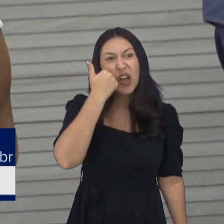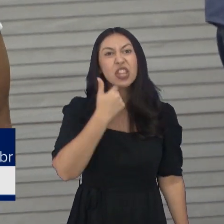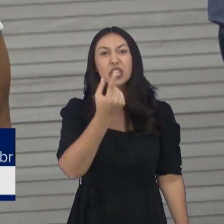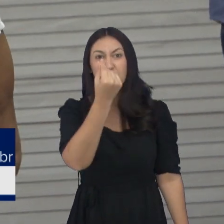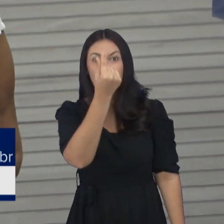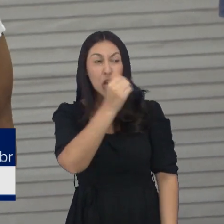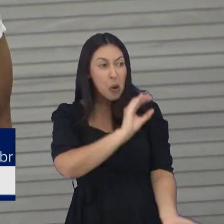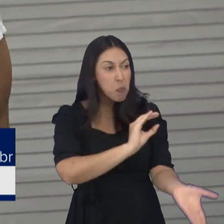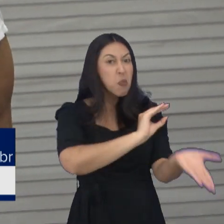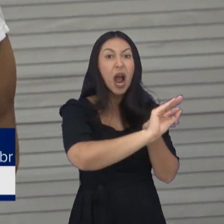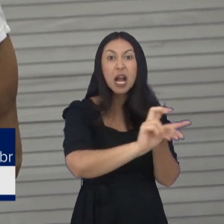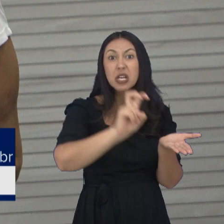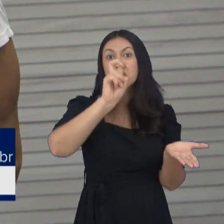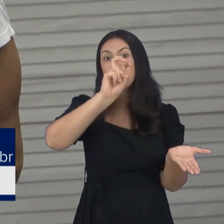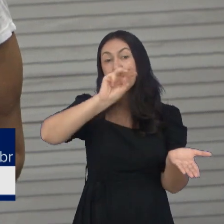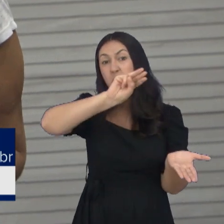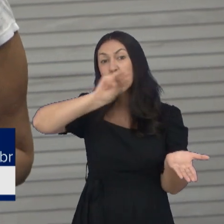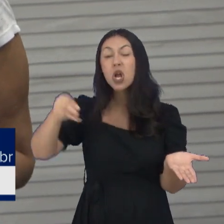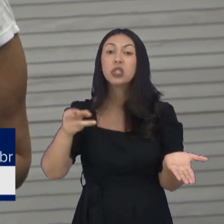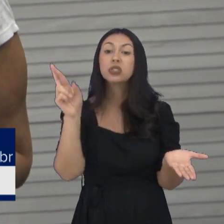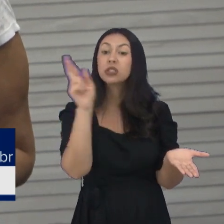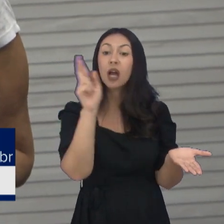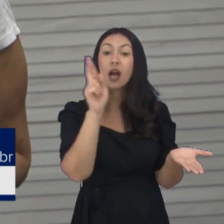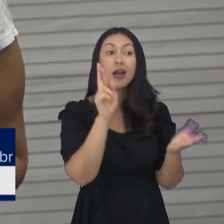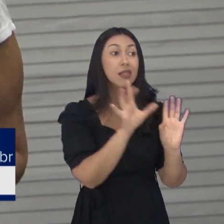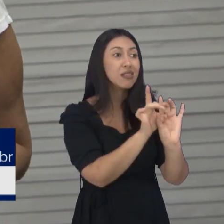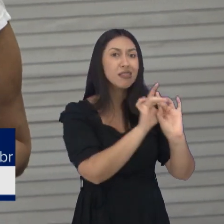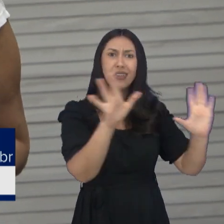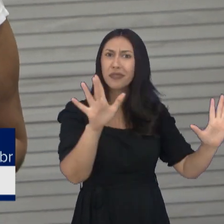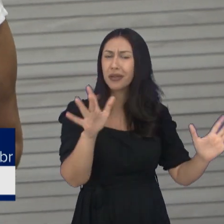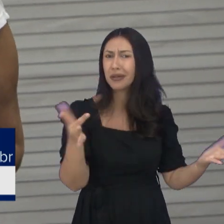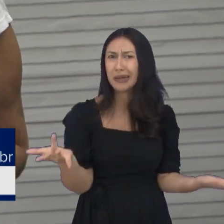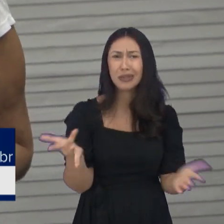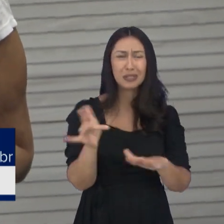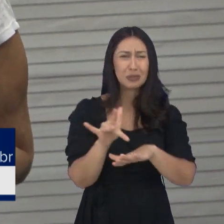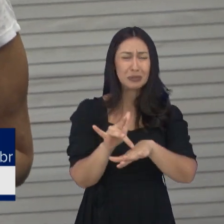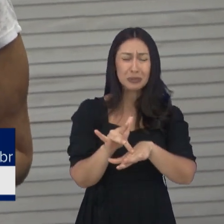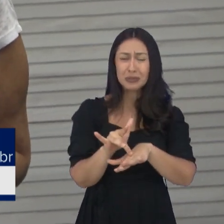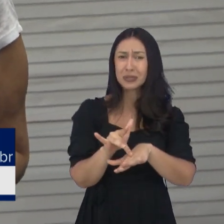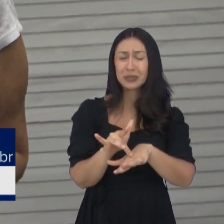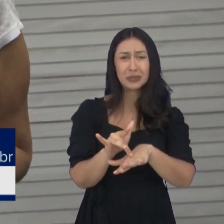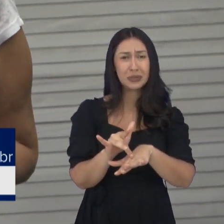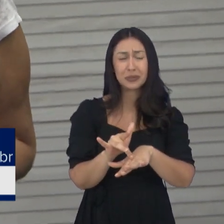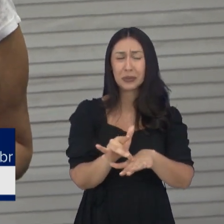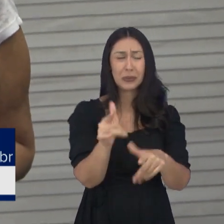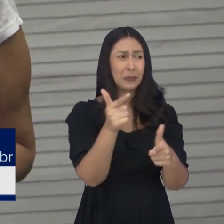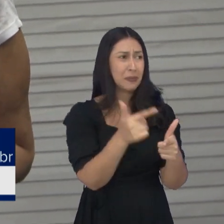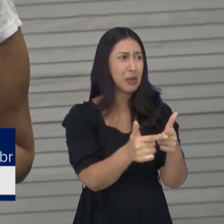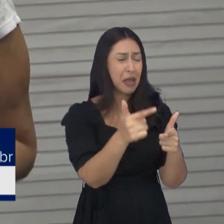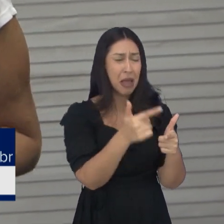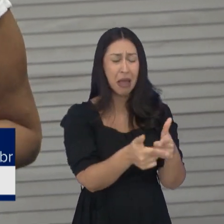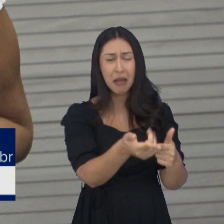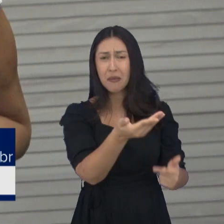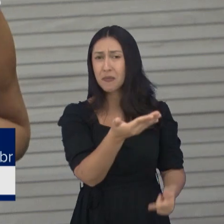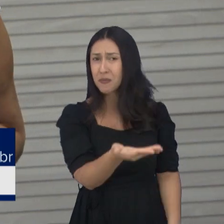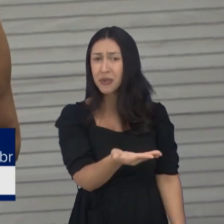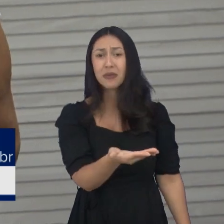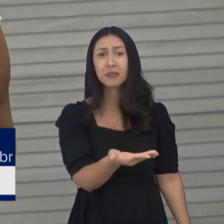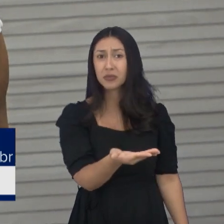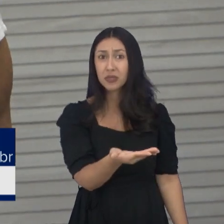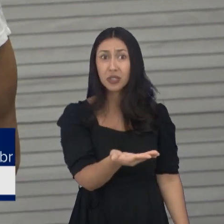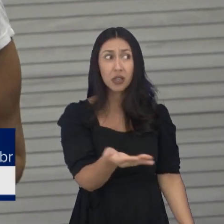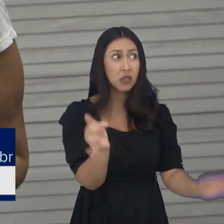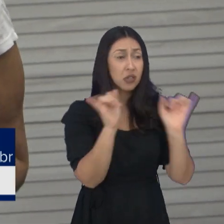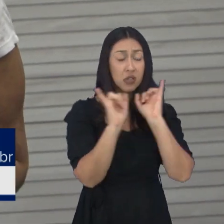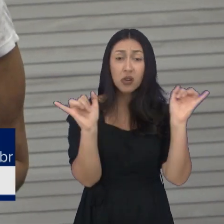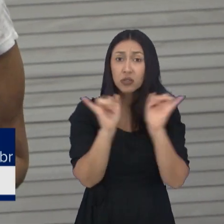paga 5 milhões e pode ser solto. É um absurdo essa situação, essa